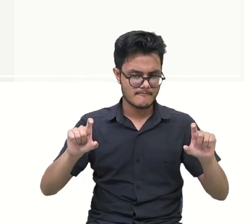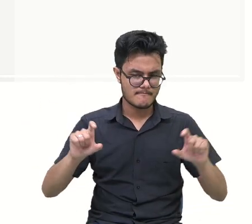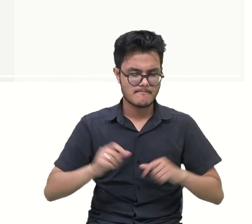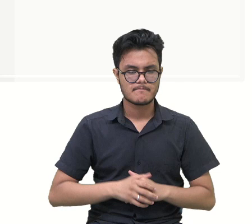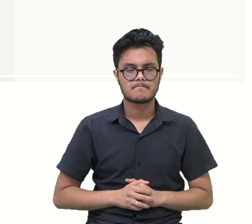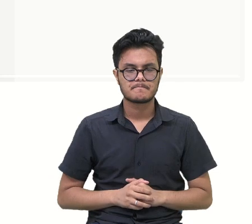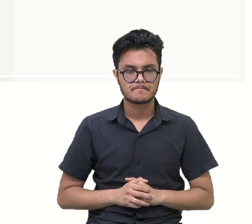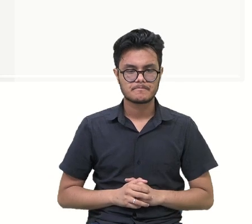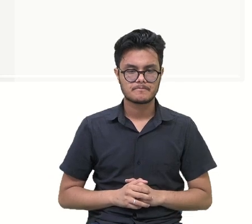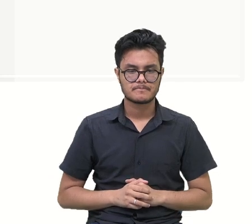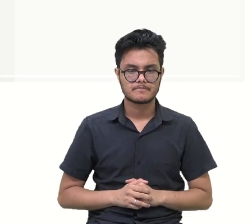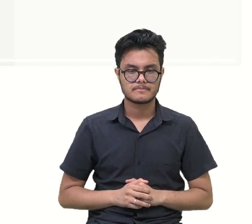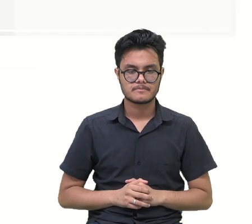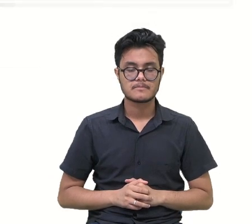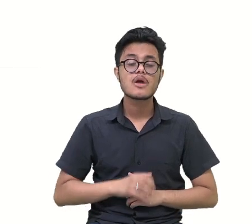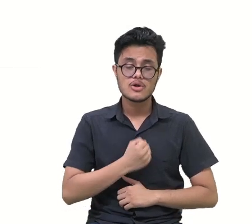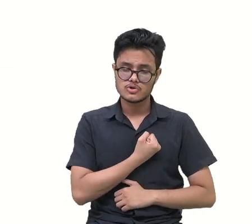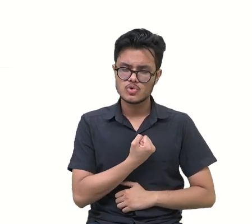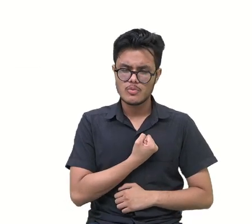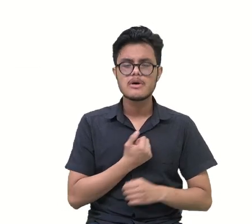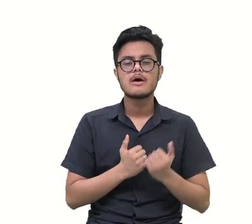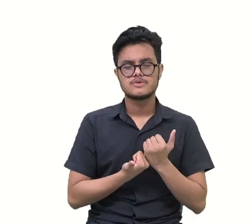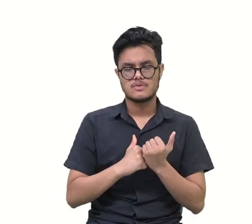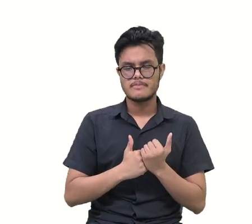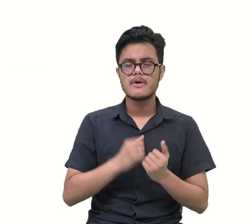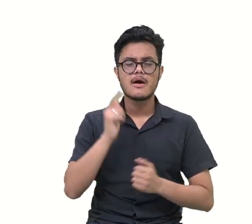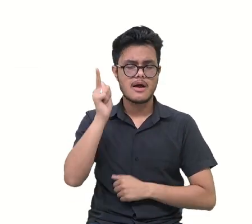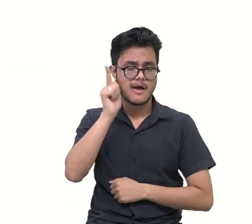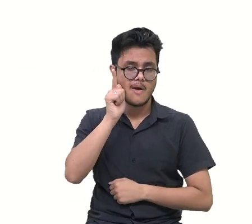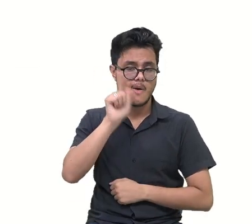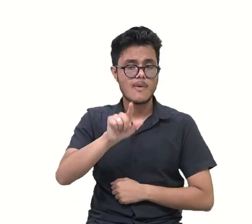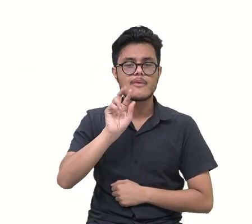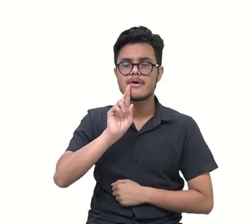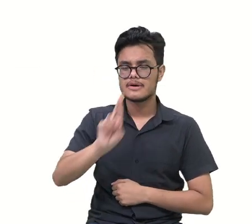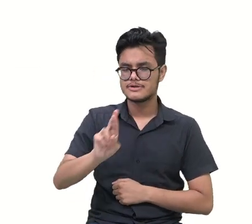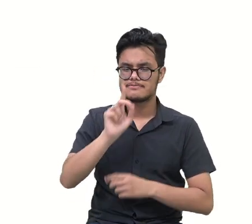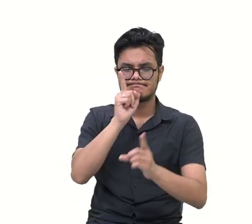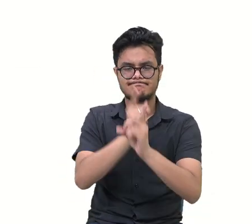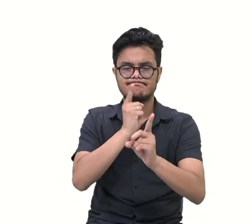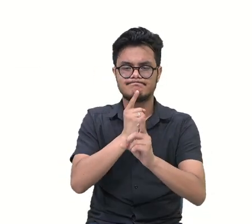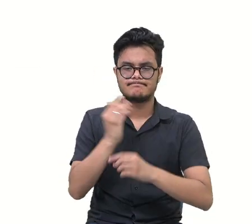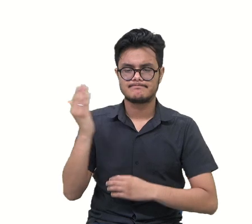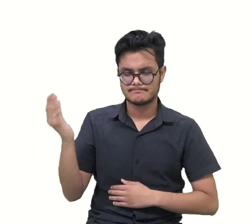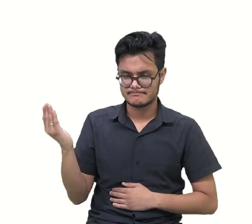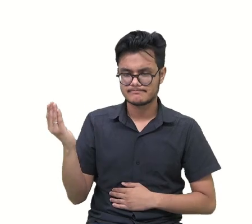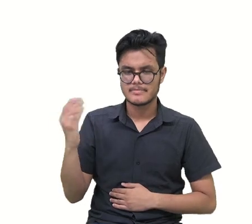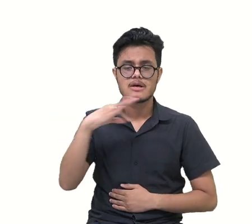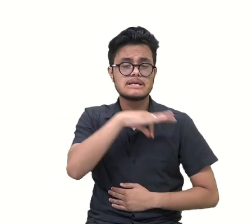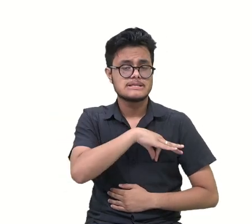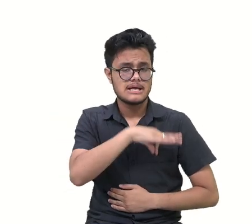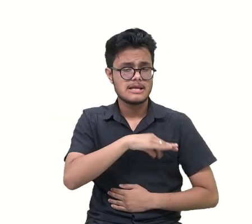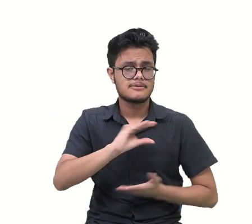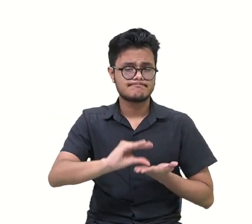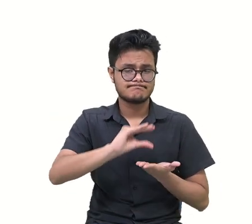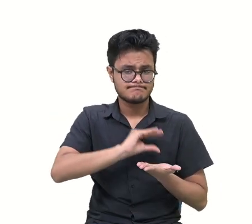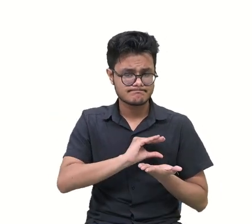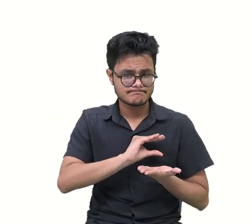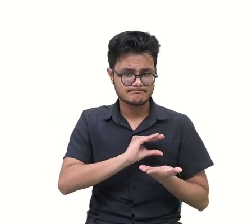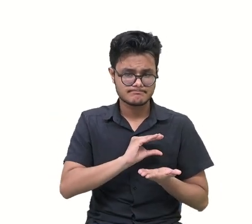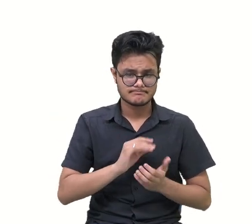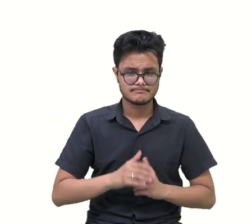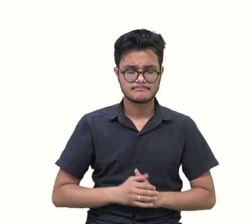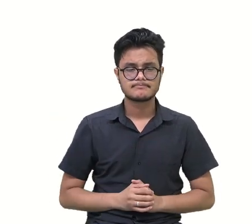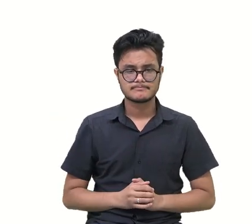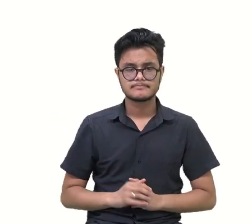Substituímos os valores. A partir daqui a gente consegue chegar no valor que ele vai receber no